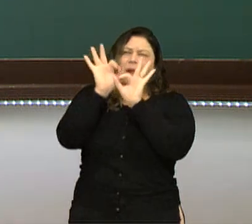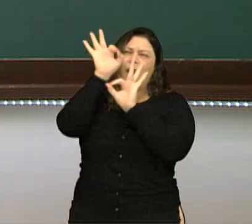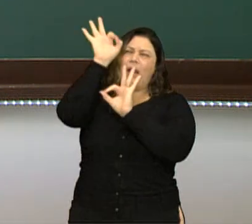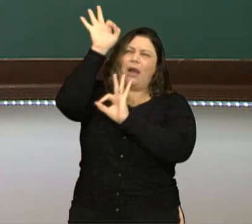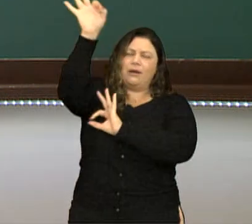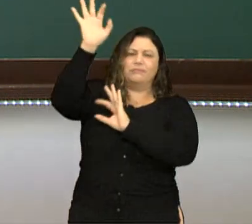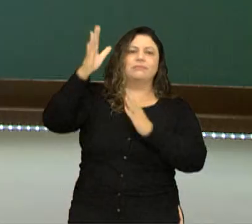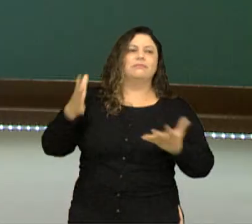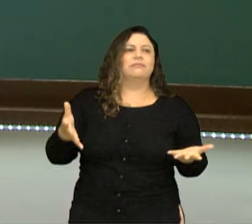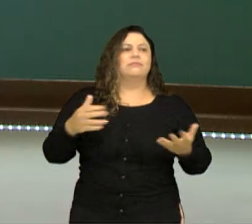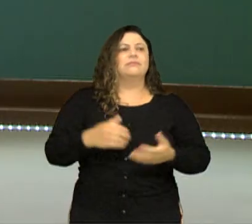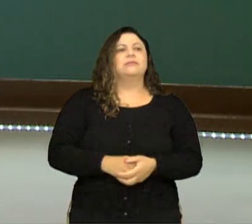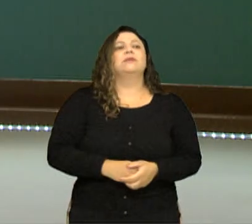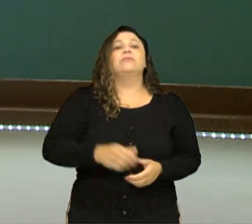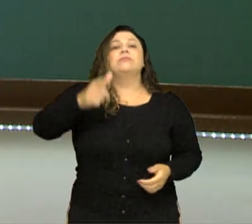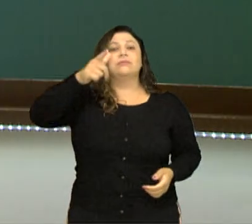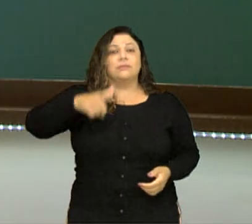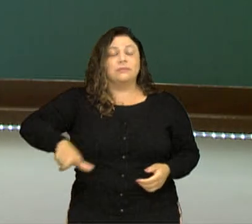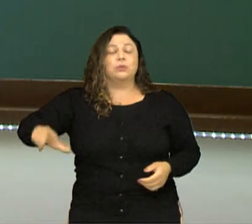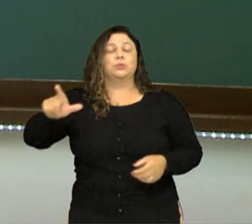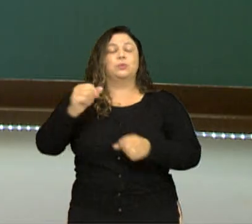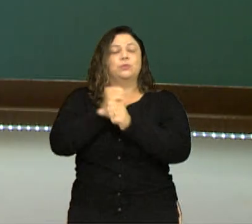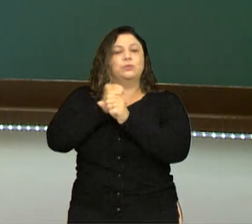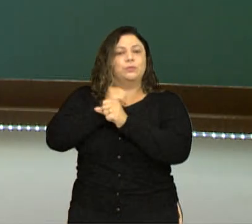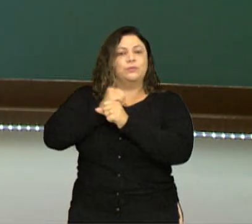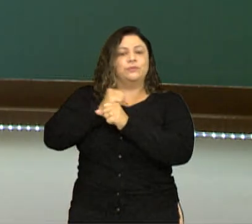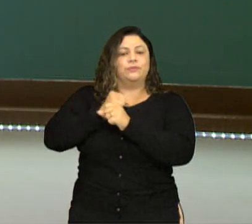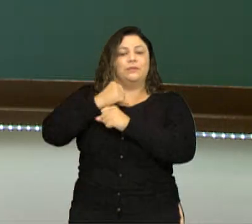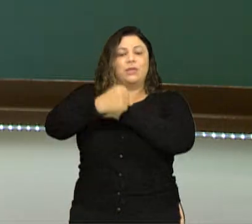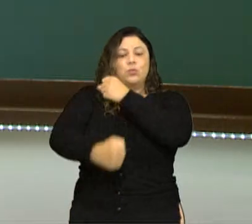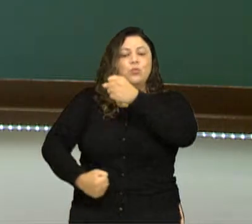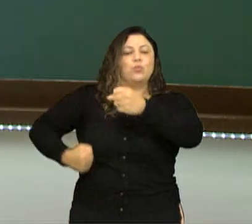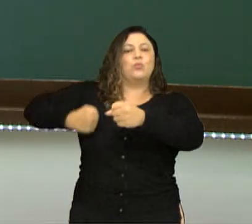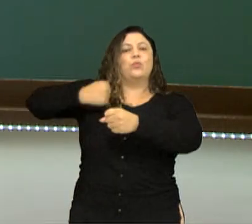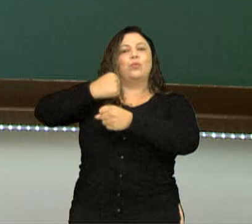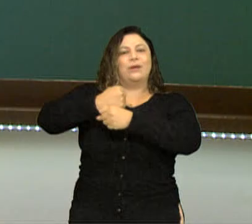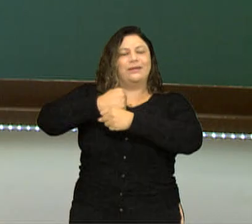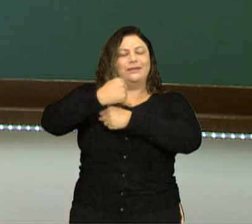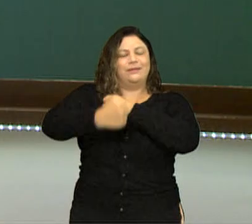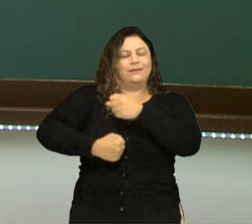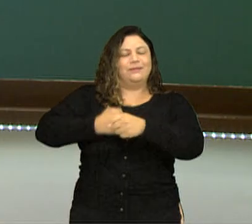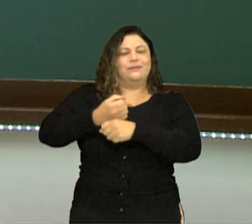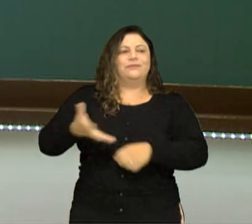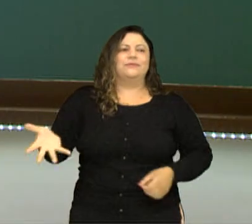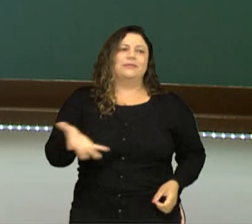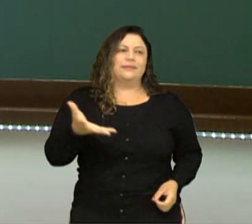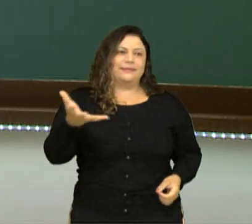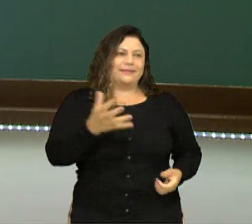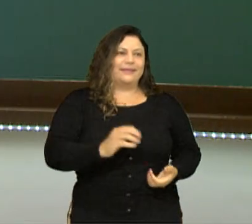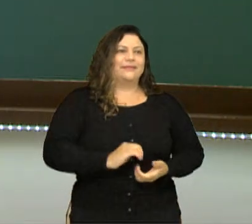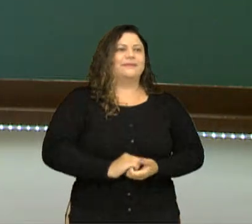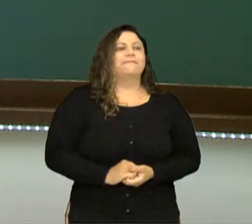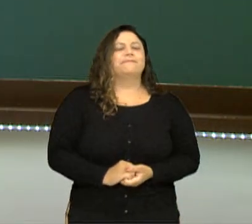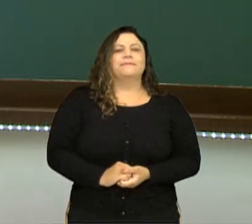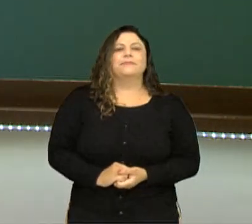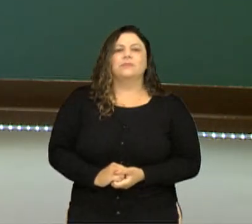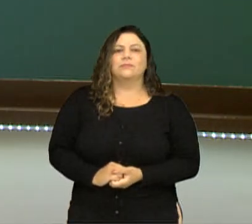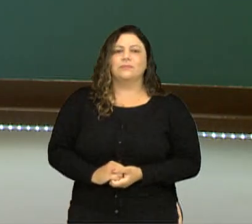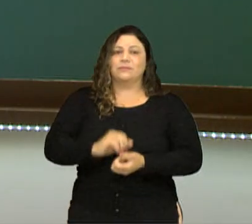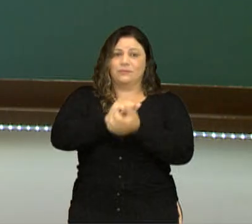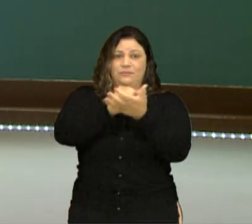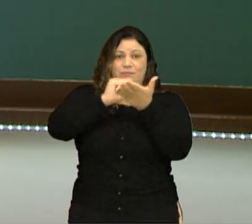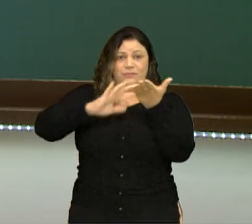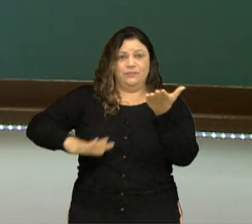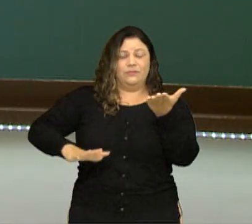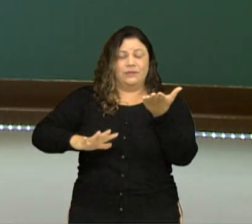é a distância em que a luz anda em um ano com a velocidade dela. Beleza? Então, assim, trazer aqui um exercício